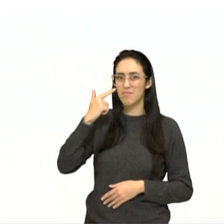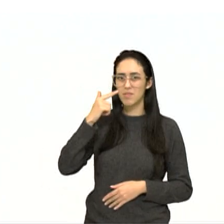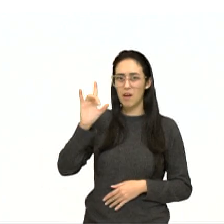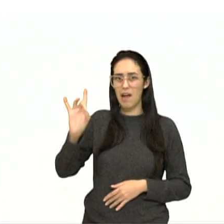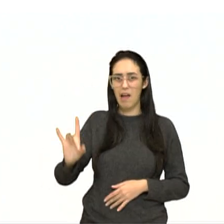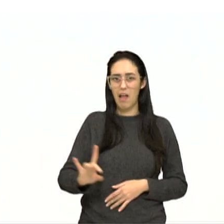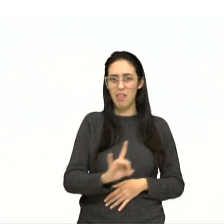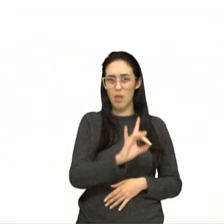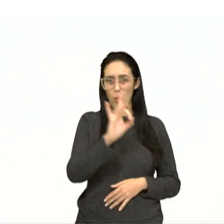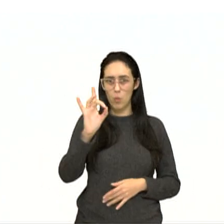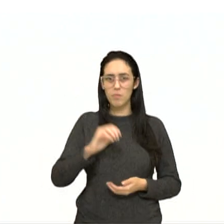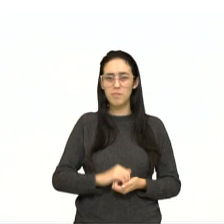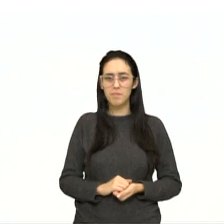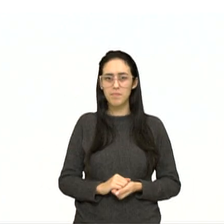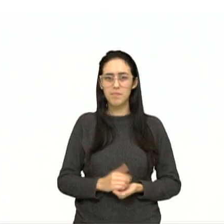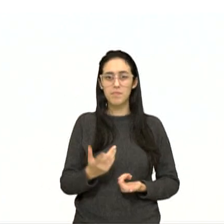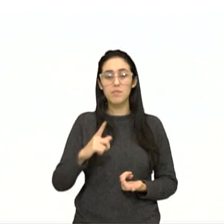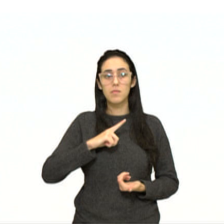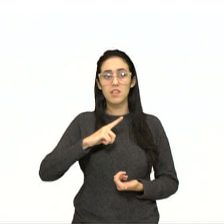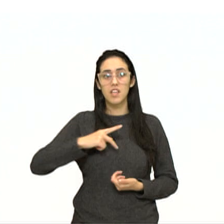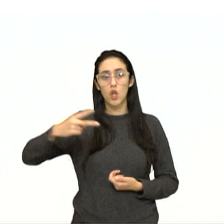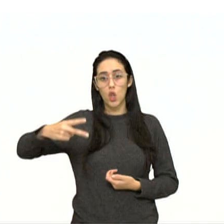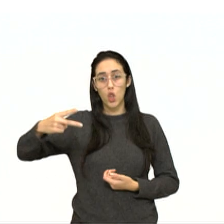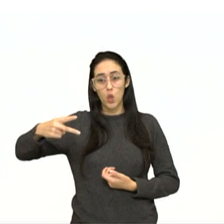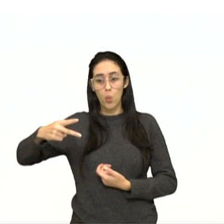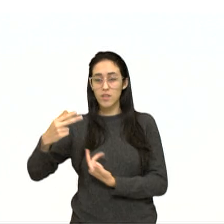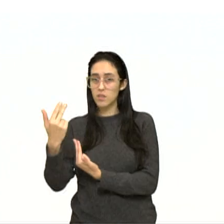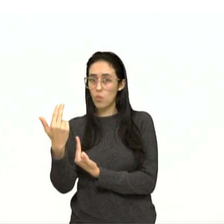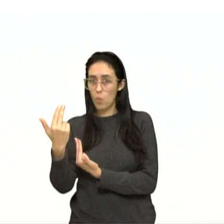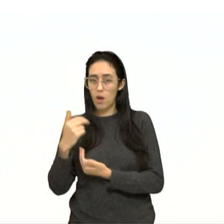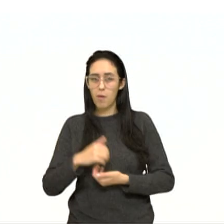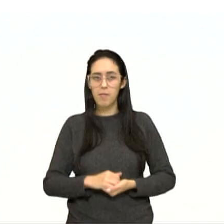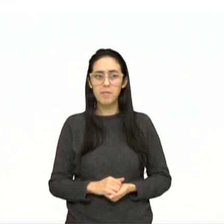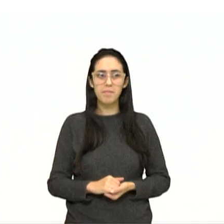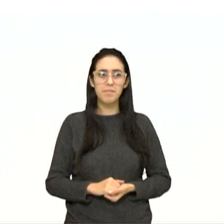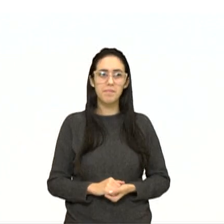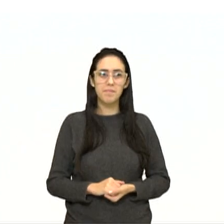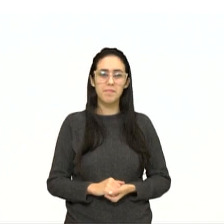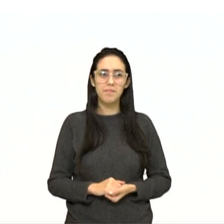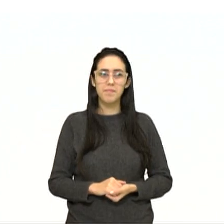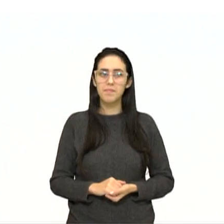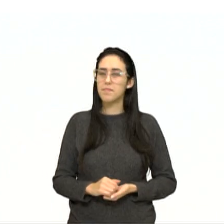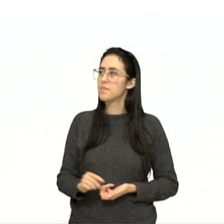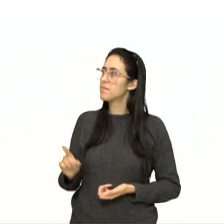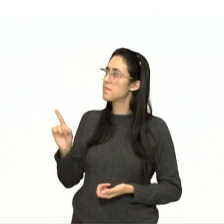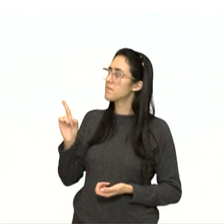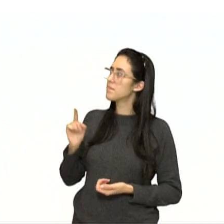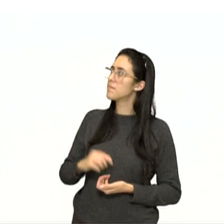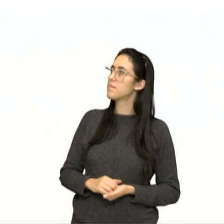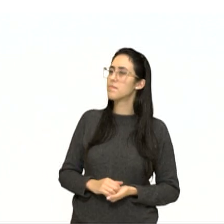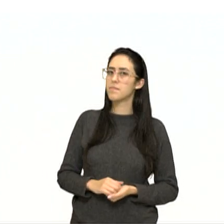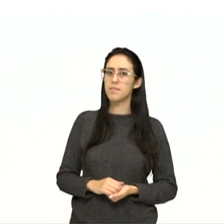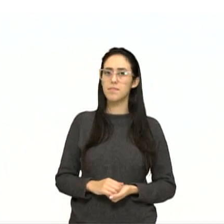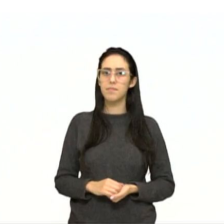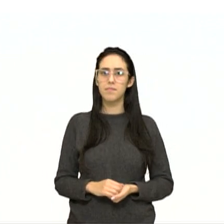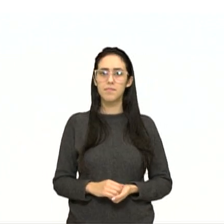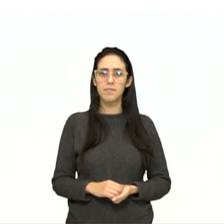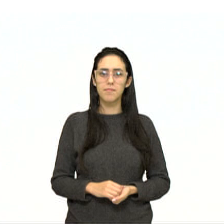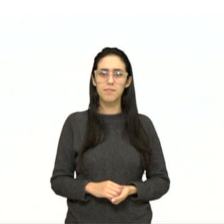3x mais a de novo, quer dizer que são lados iguais, 4x mais 0,6a e 3x